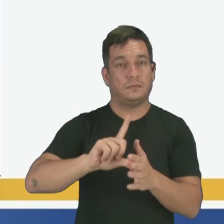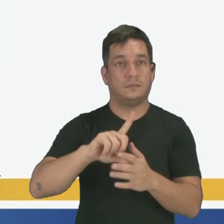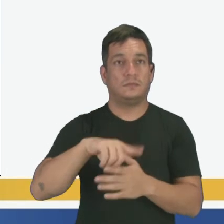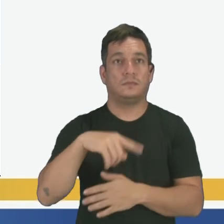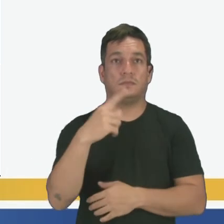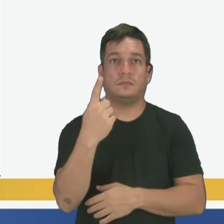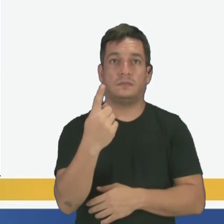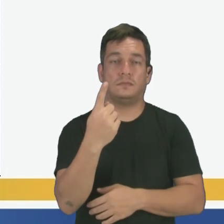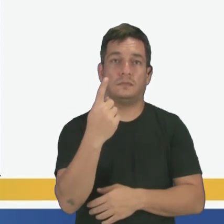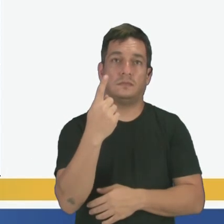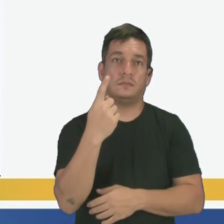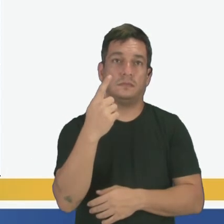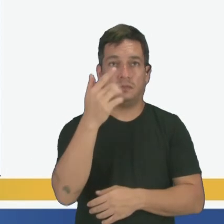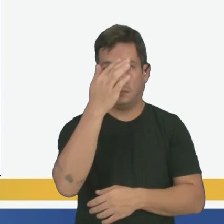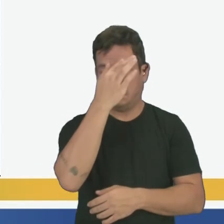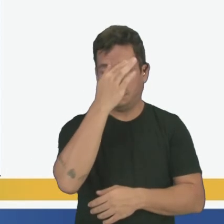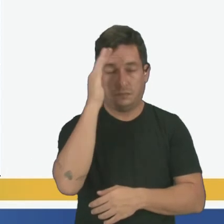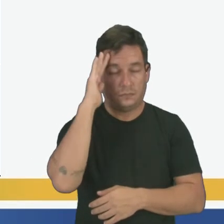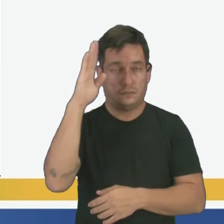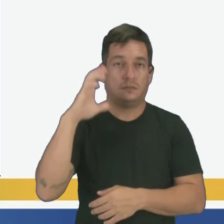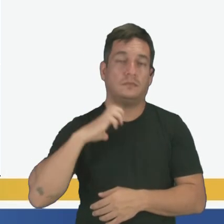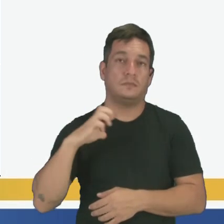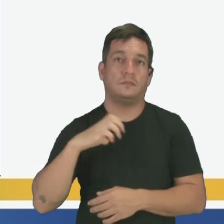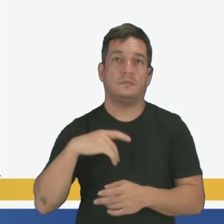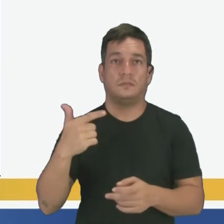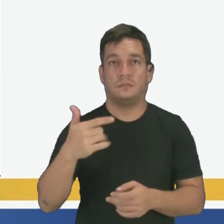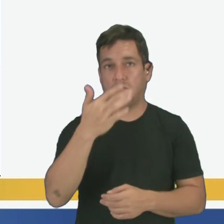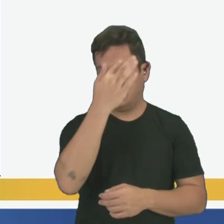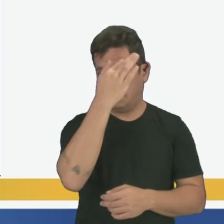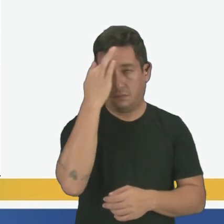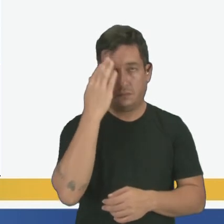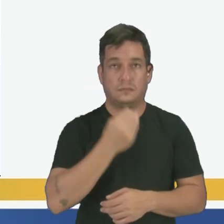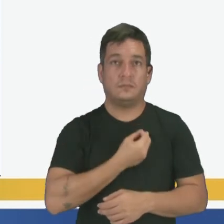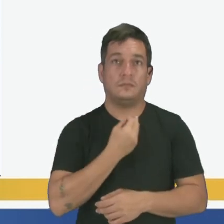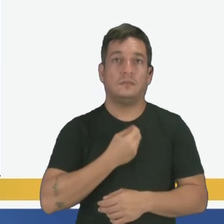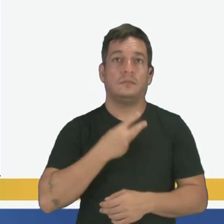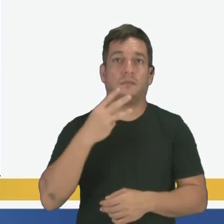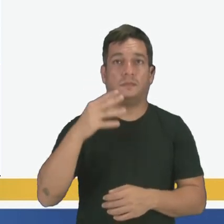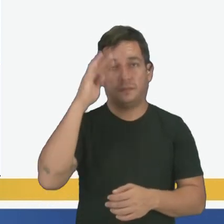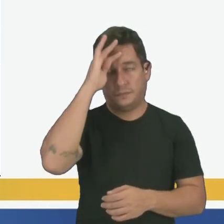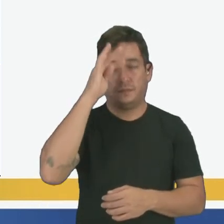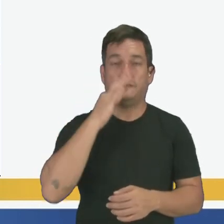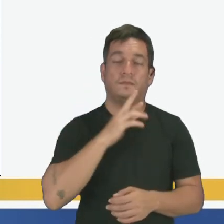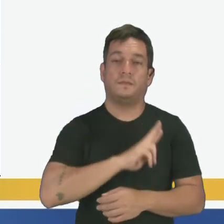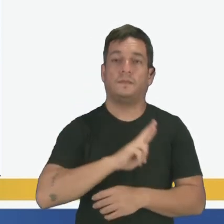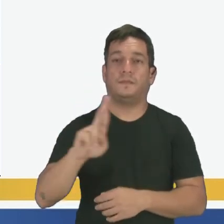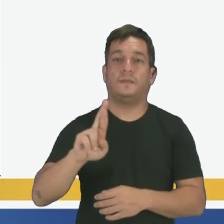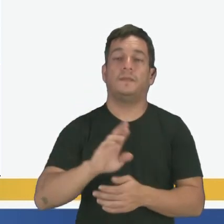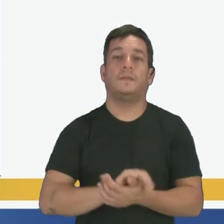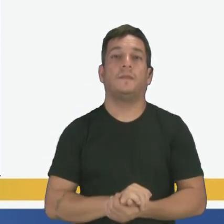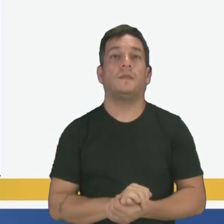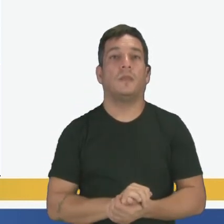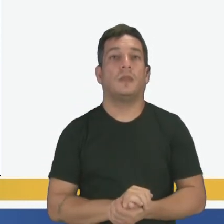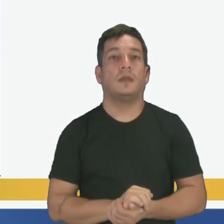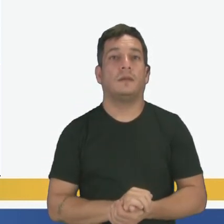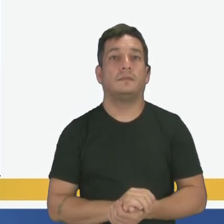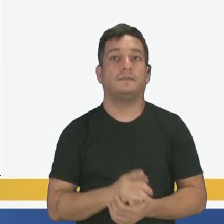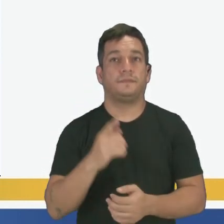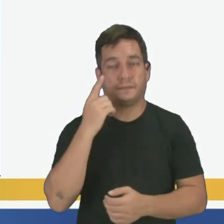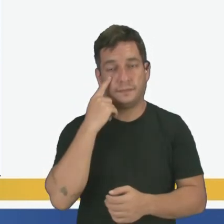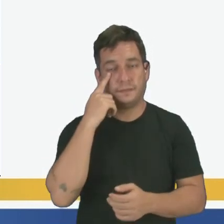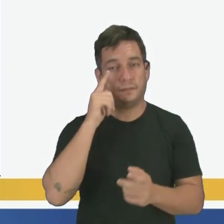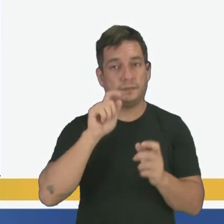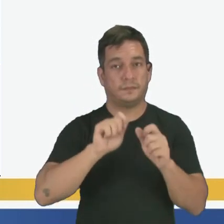1, né, são princípios éticos, 2, filosofia de vida, 3, tradições religiosas, tá? Então, está aí